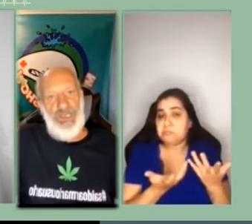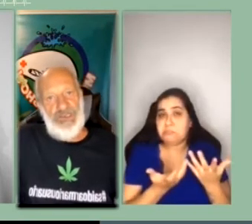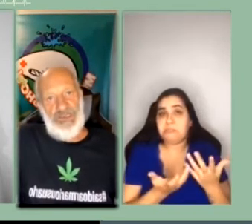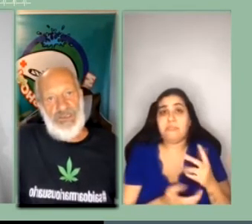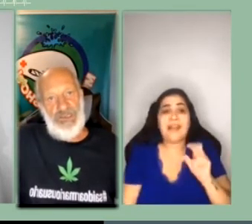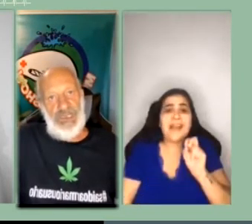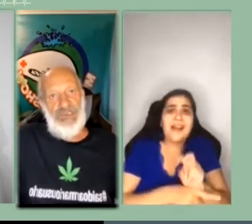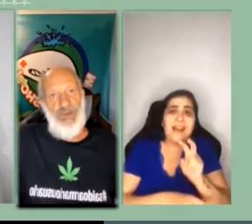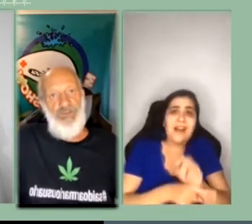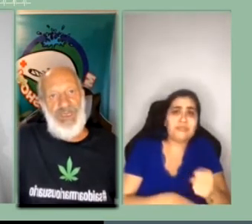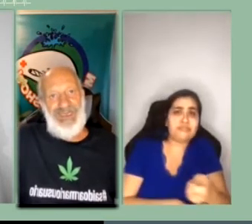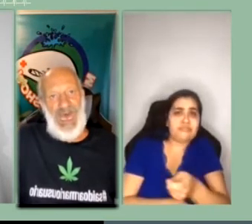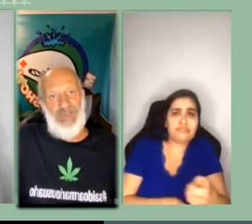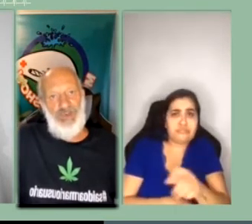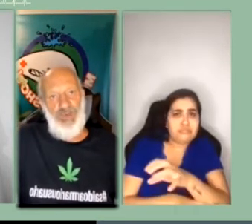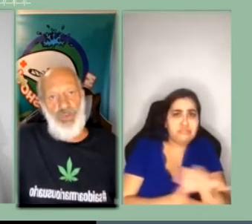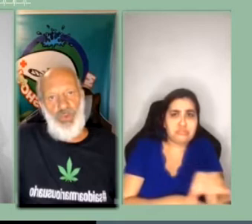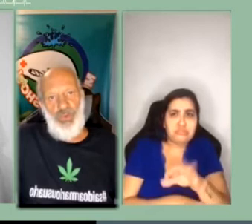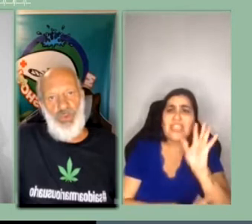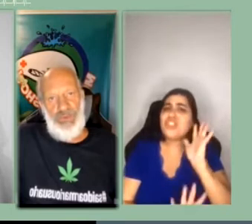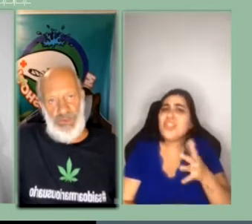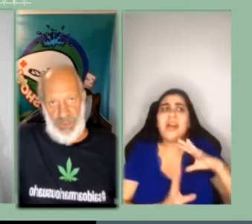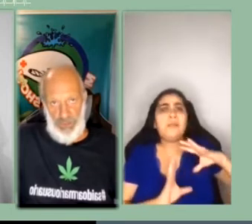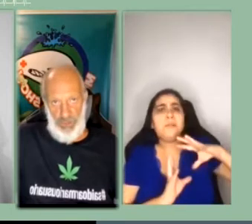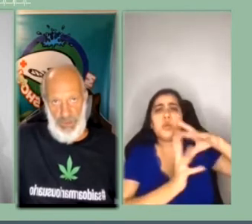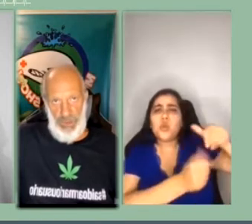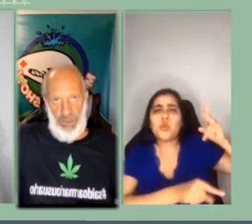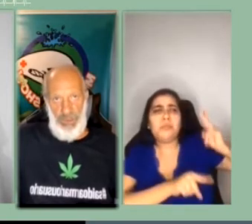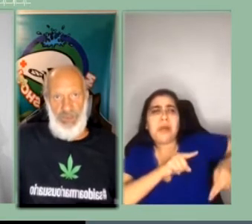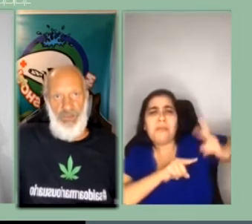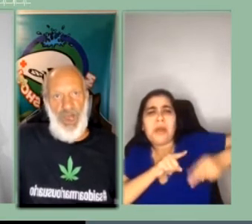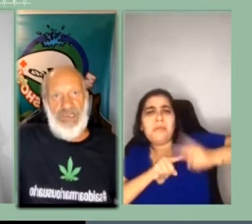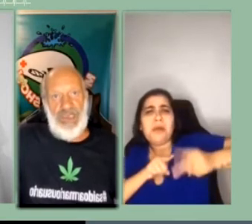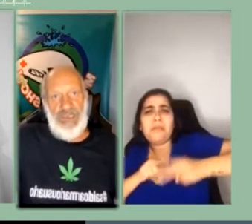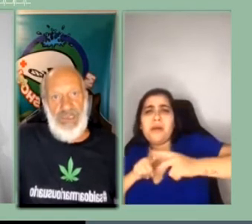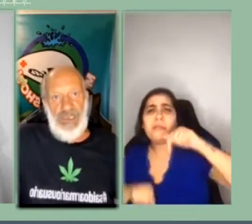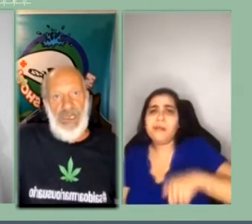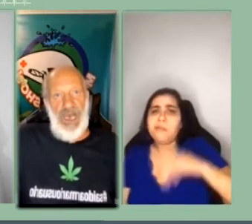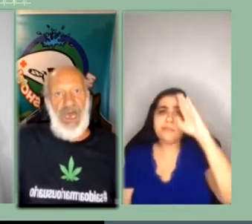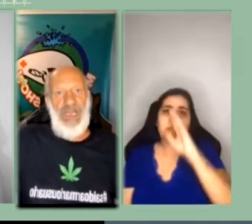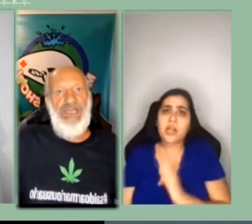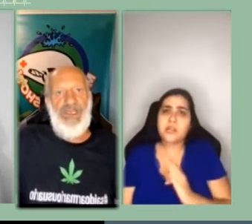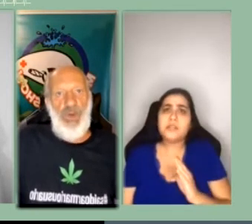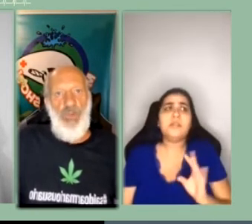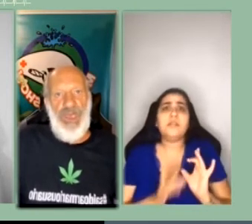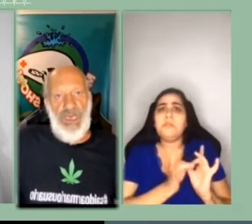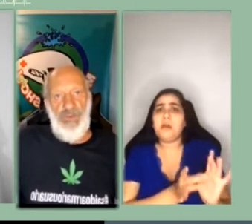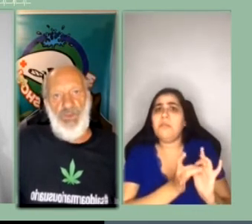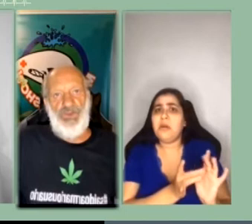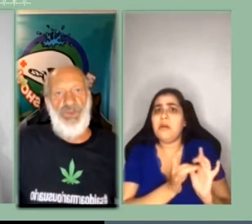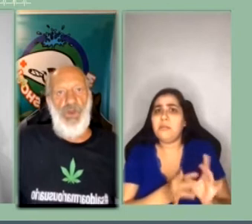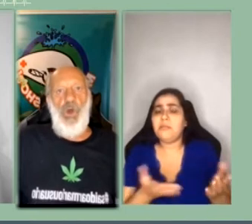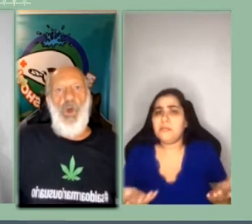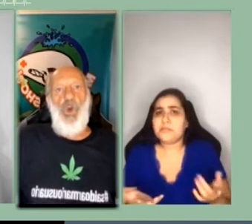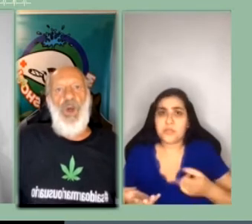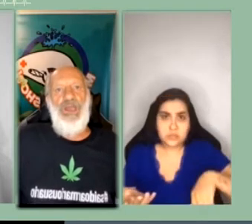agrotóxicos esses que já são vetados no mundo inteiro. Então, nós aqui, além de